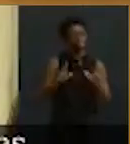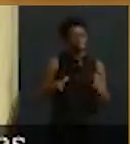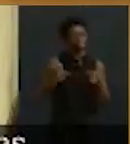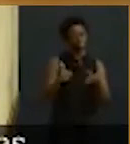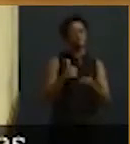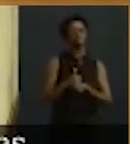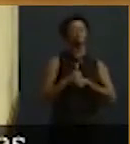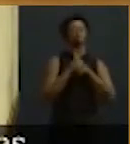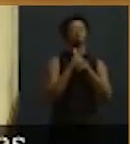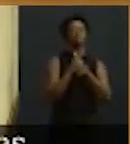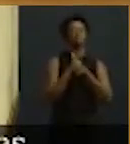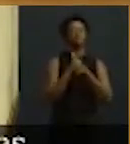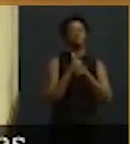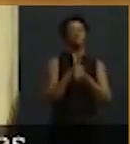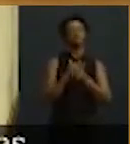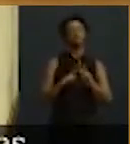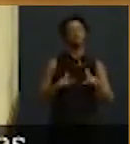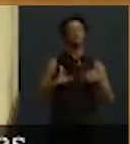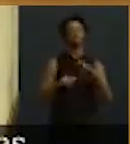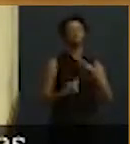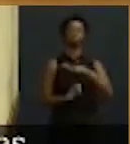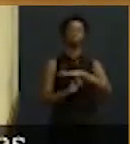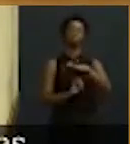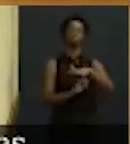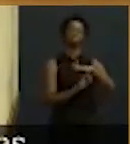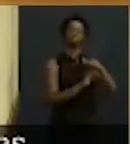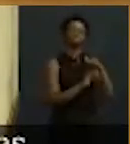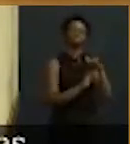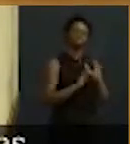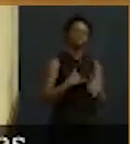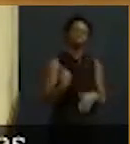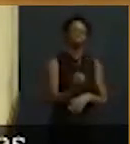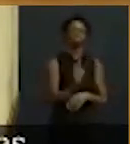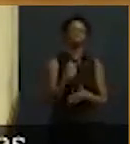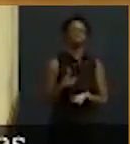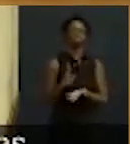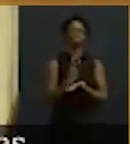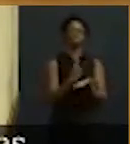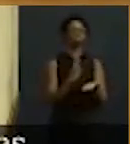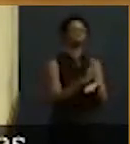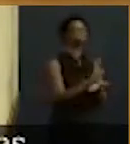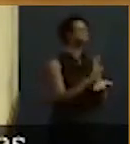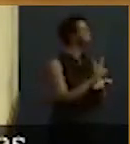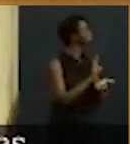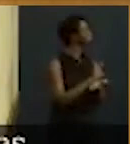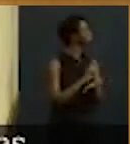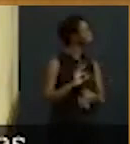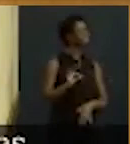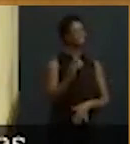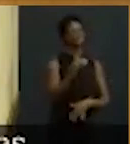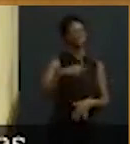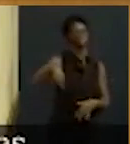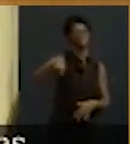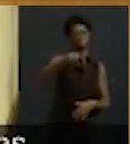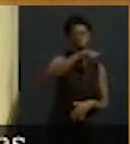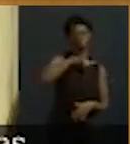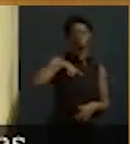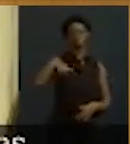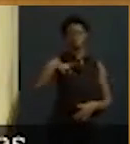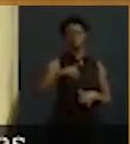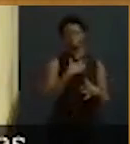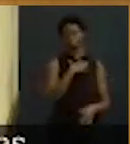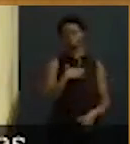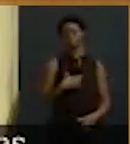a plena atuação da instituição, os quais estão aqui representados por todos esses que, não sendo membros,